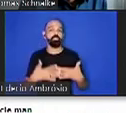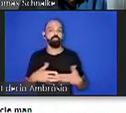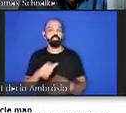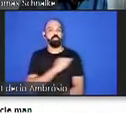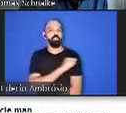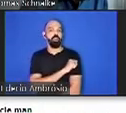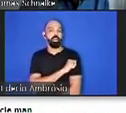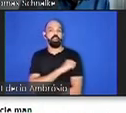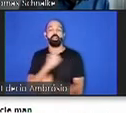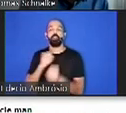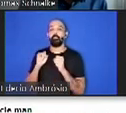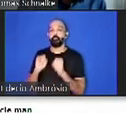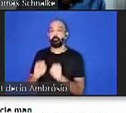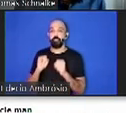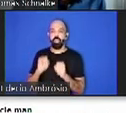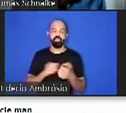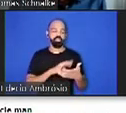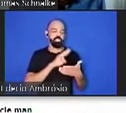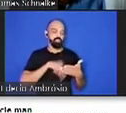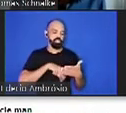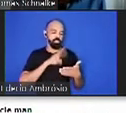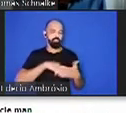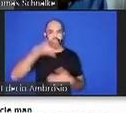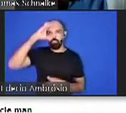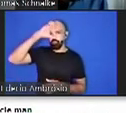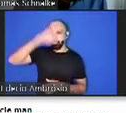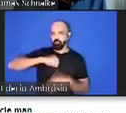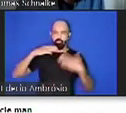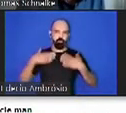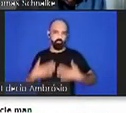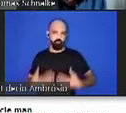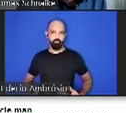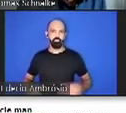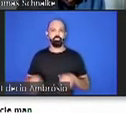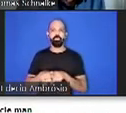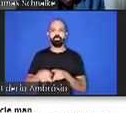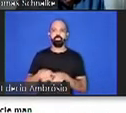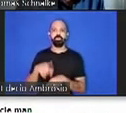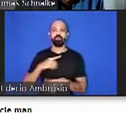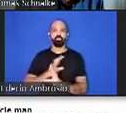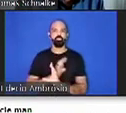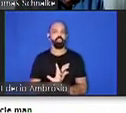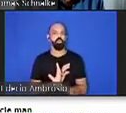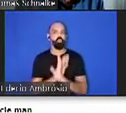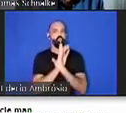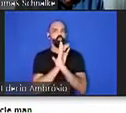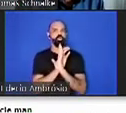podem ler e aprender sobre anatomia. Também temos um esqueleto aqui que